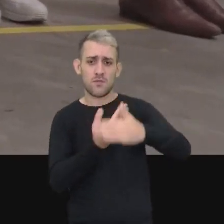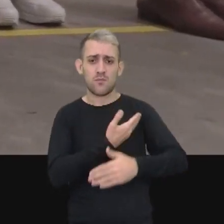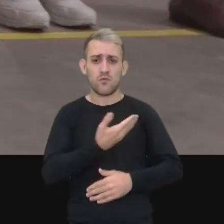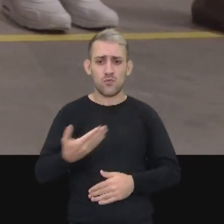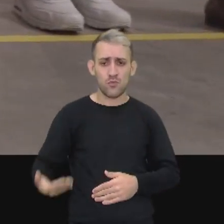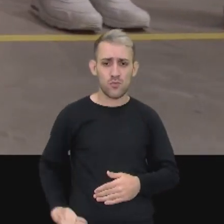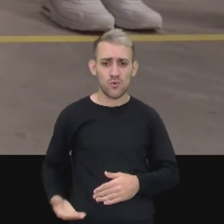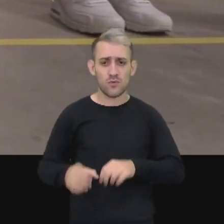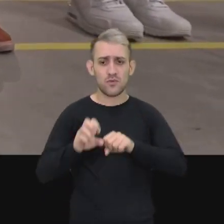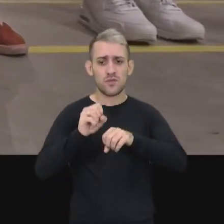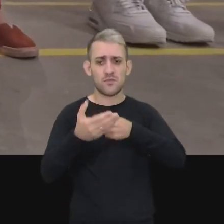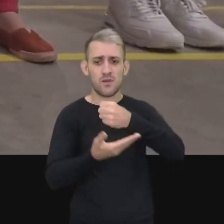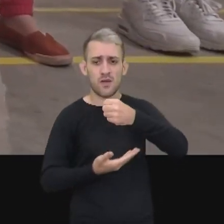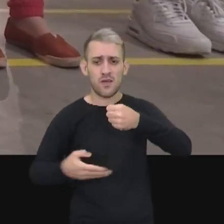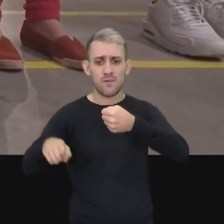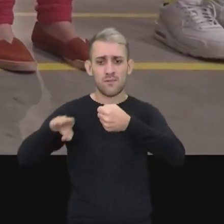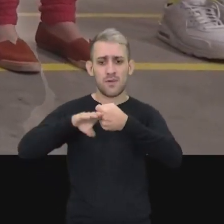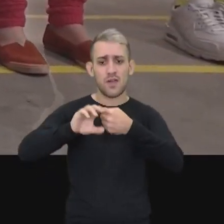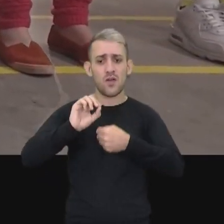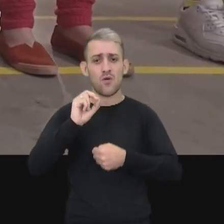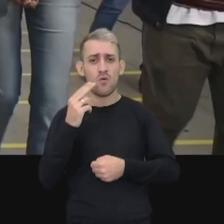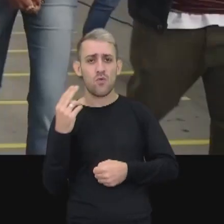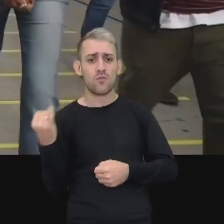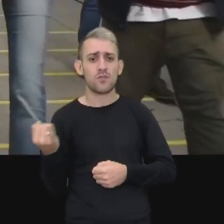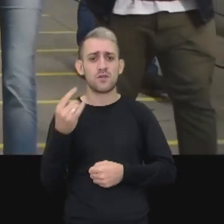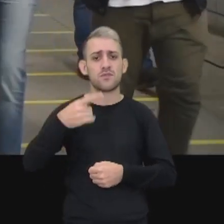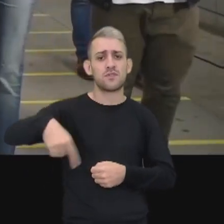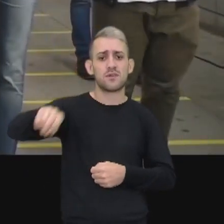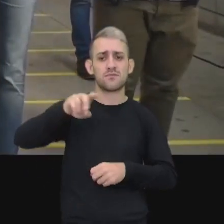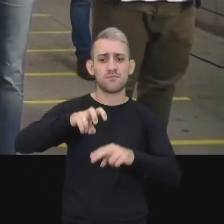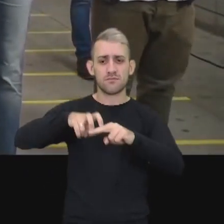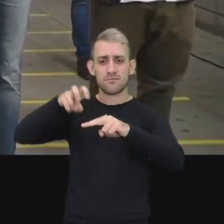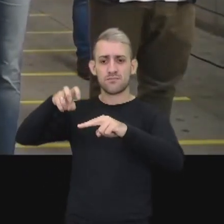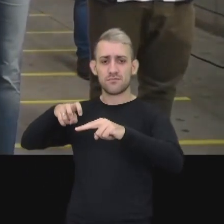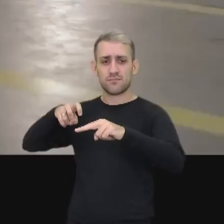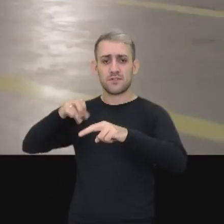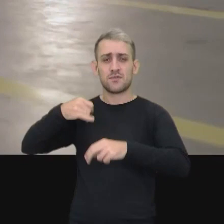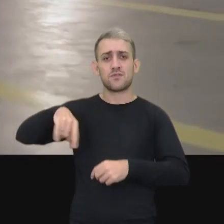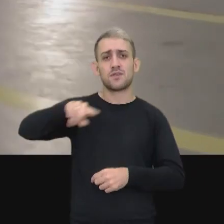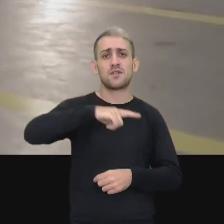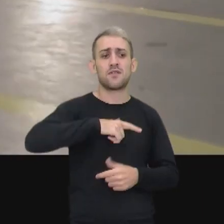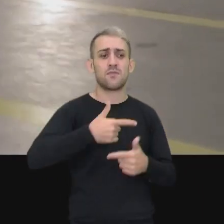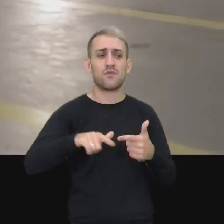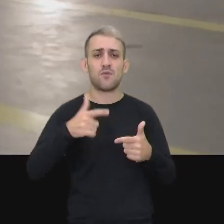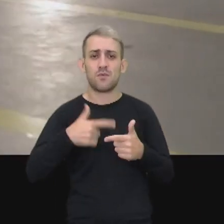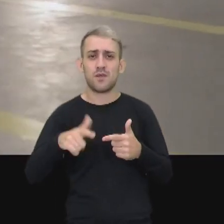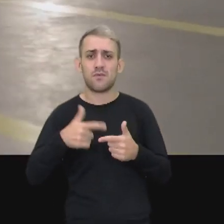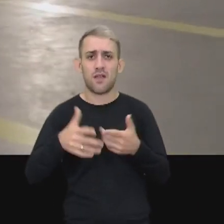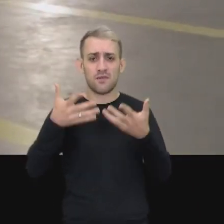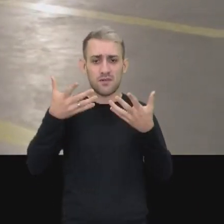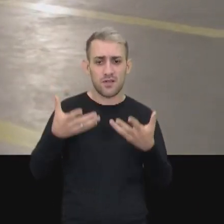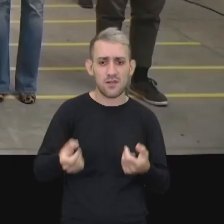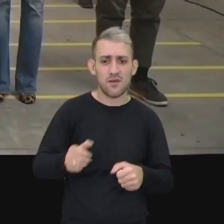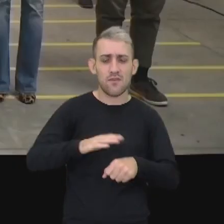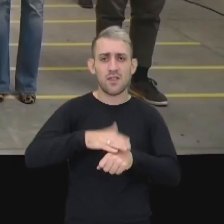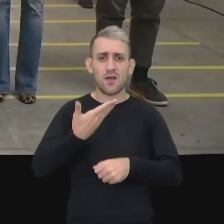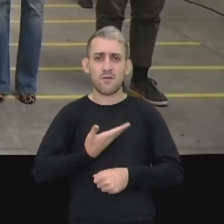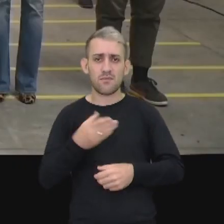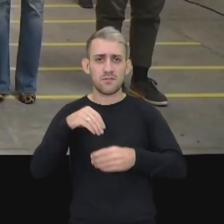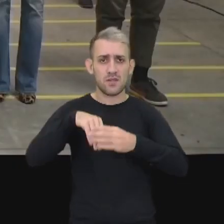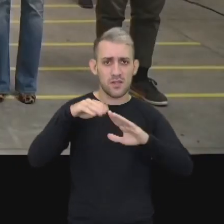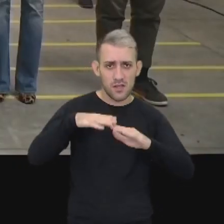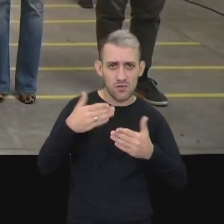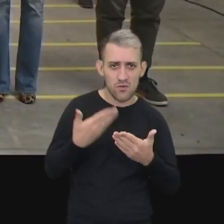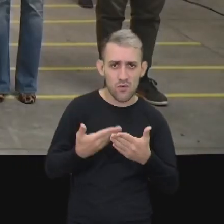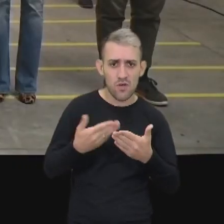ensino básico, médio ou fundamental, dê um passo atrás. Se você teve problemas em ser aceito, fazer amigos na escola ou